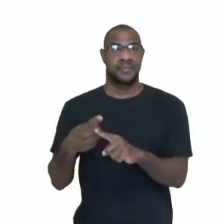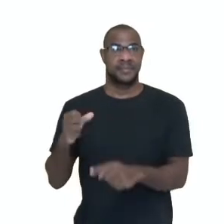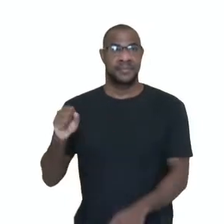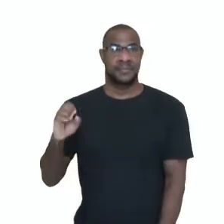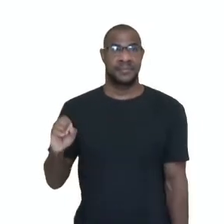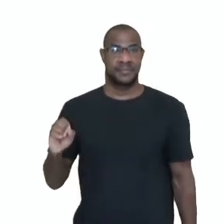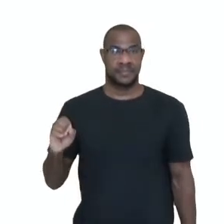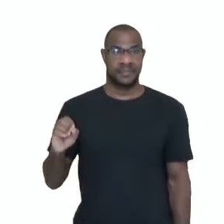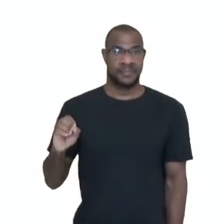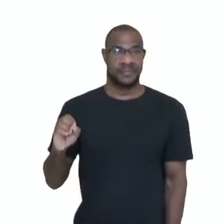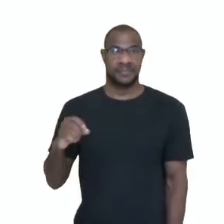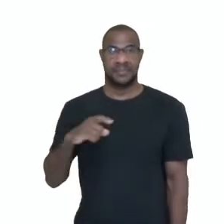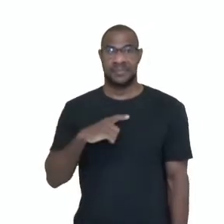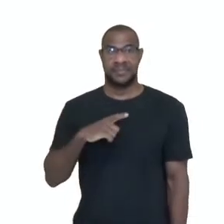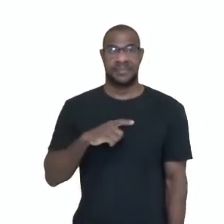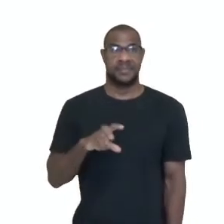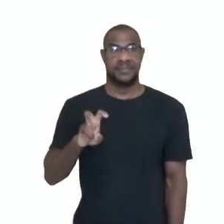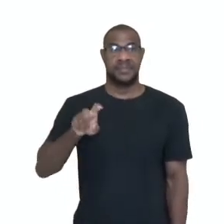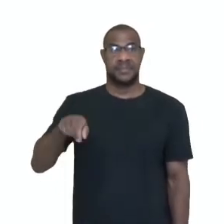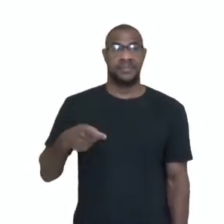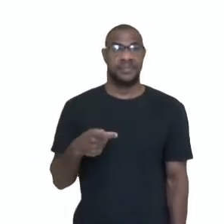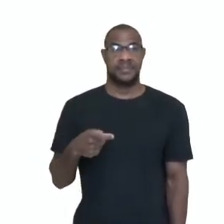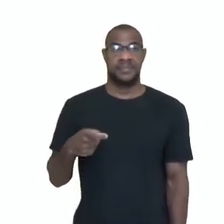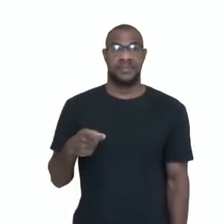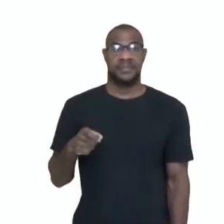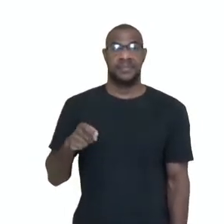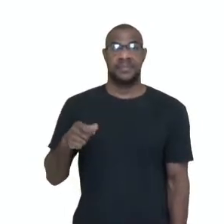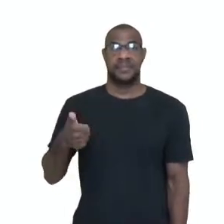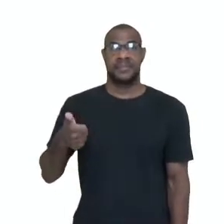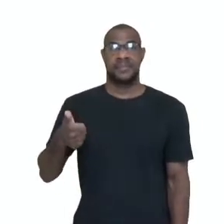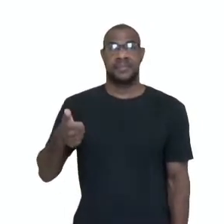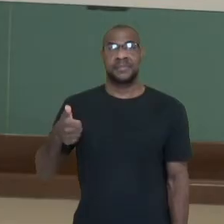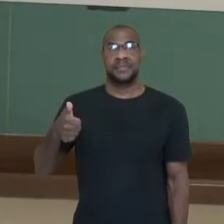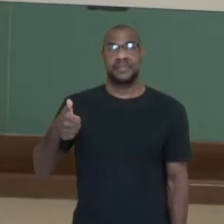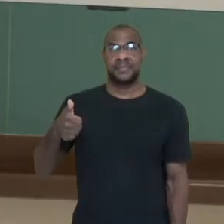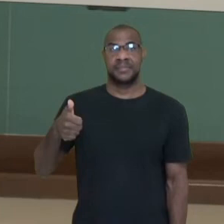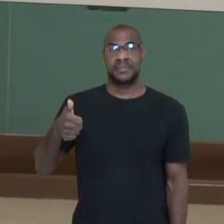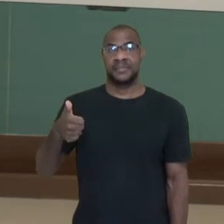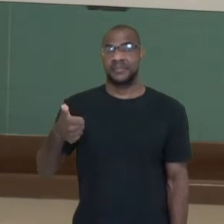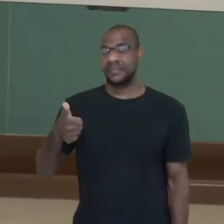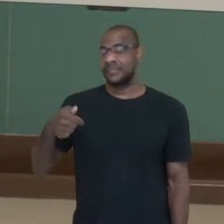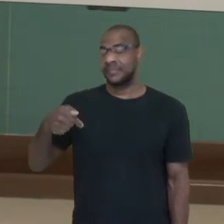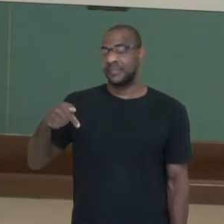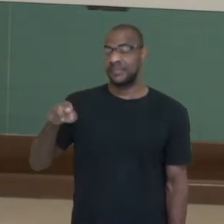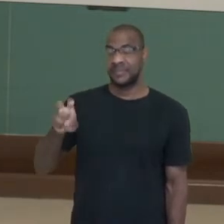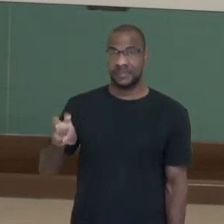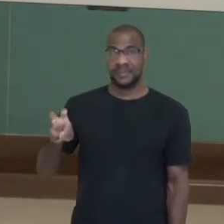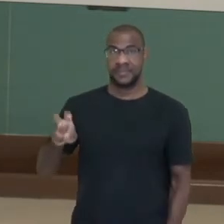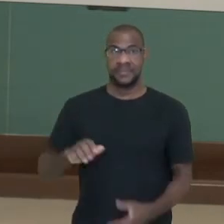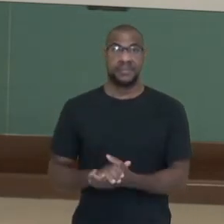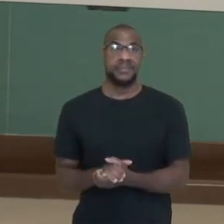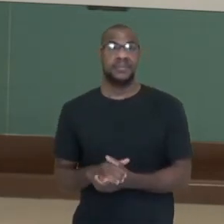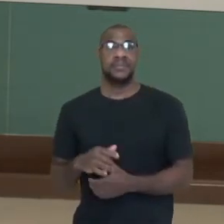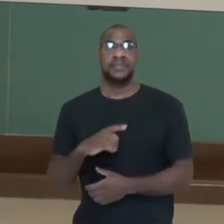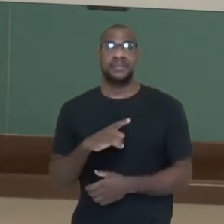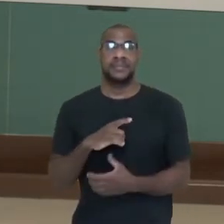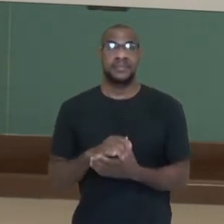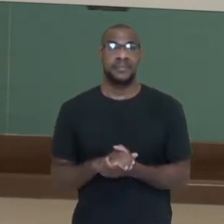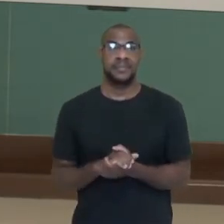5,175 latas. Vocês sabem que a lata não é vendida em pedaços picados, né? A lata é vendida